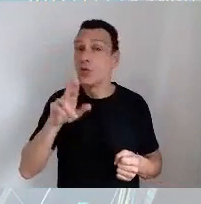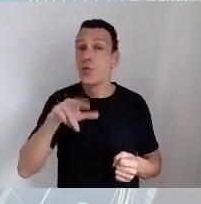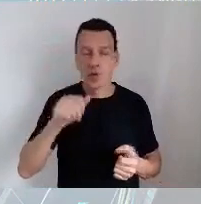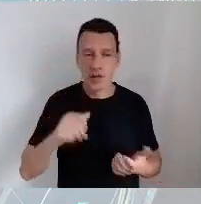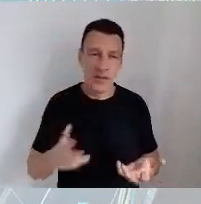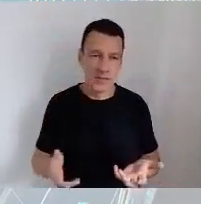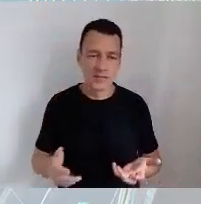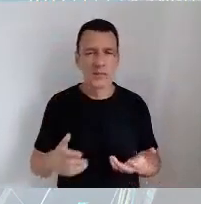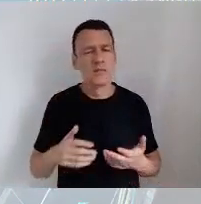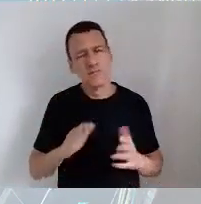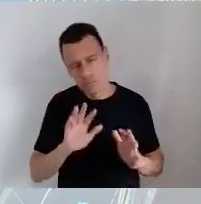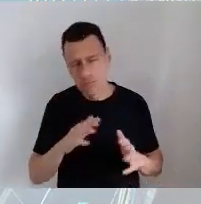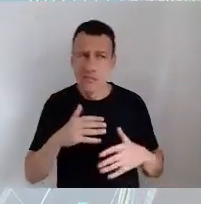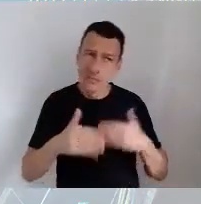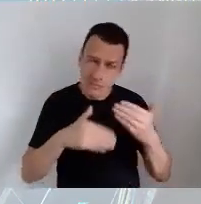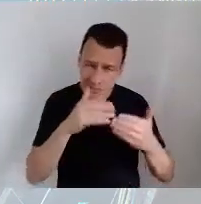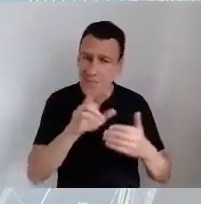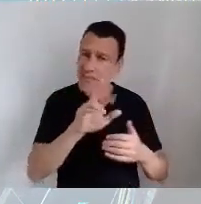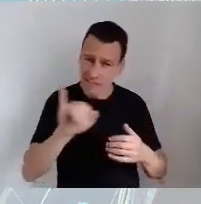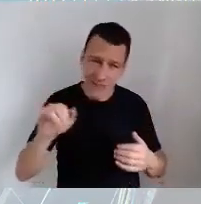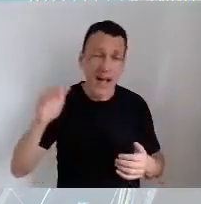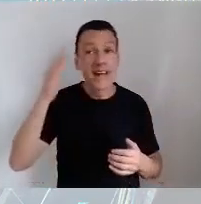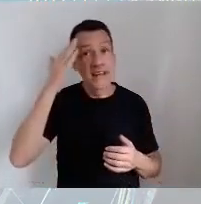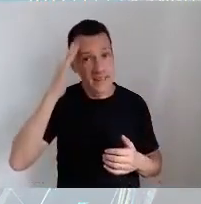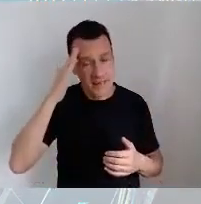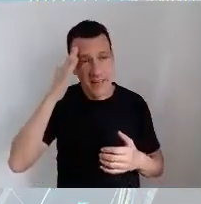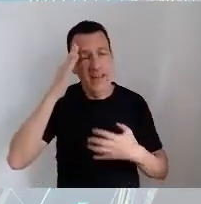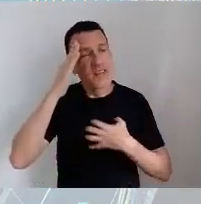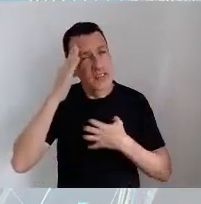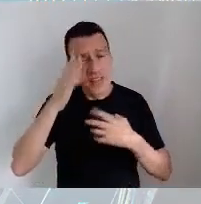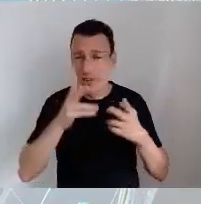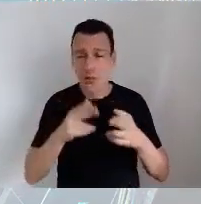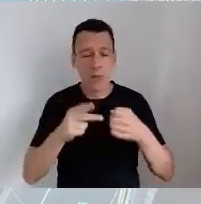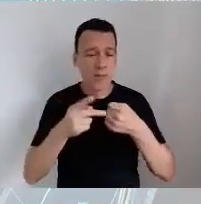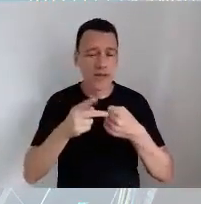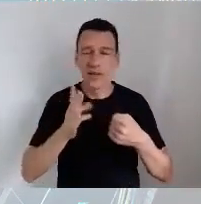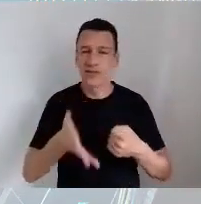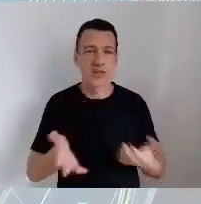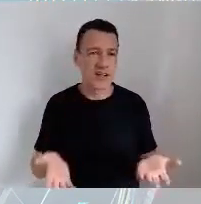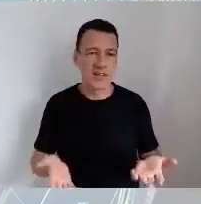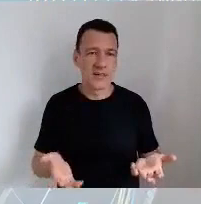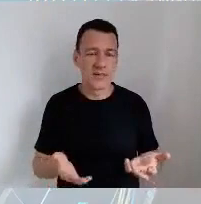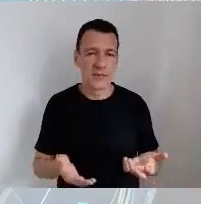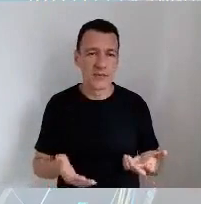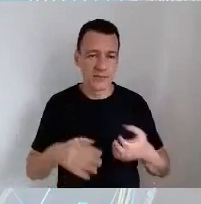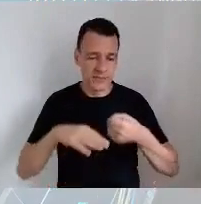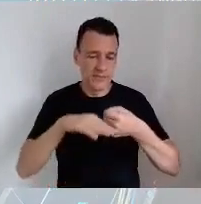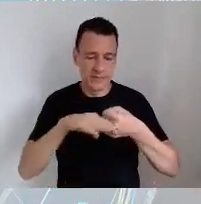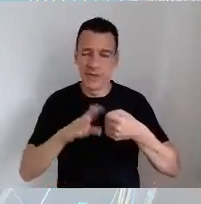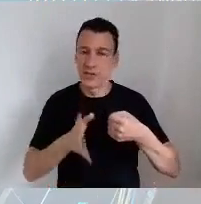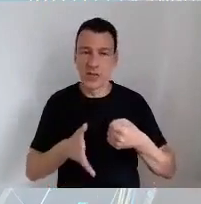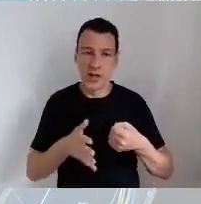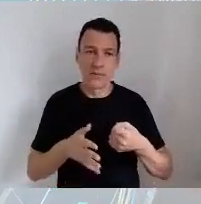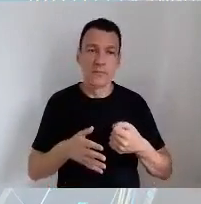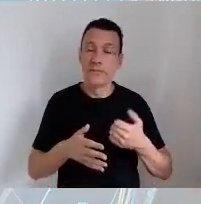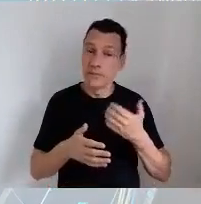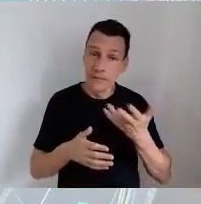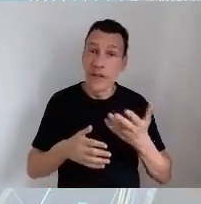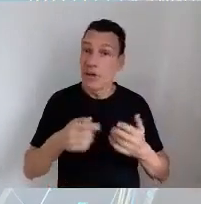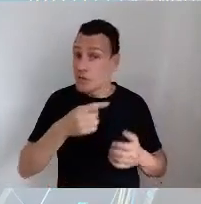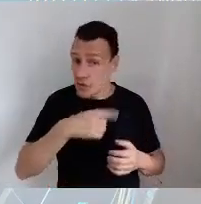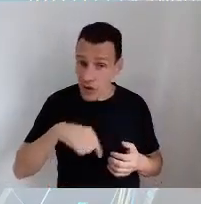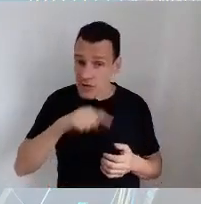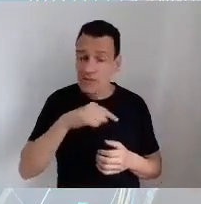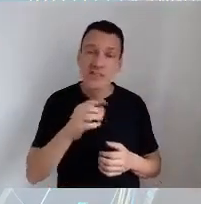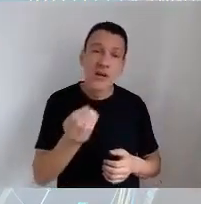ele vai conseguir entender e aí vai se considerar pleno o problema todo é que você adiciona injeção de dependência porque você entende que que ela é uma boa